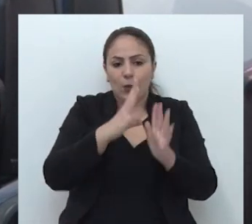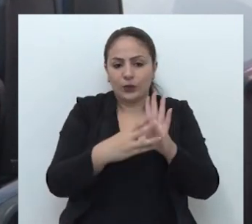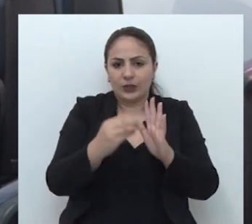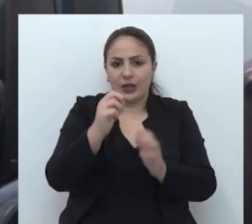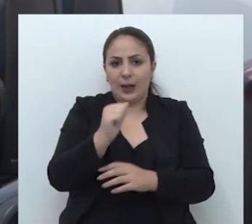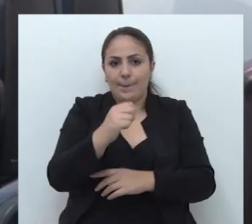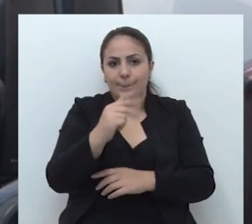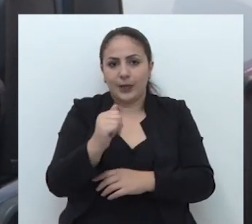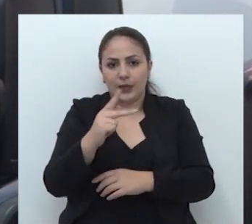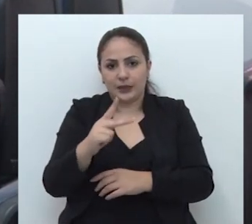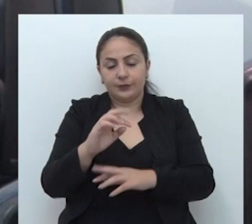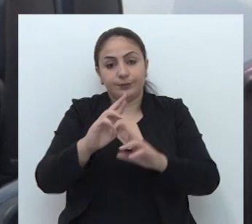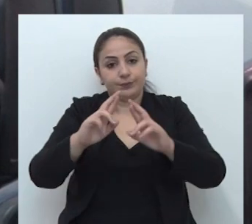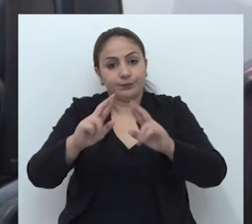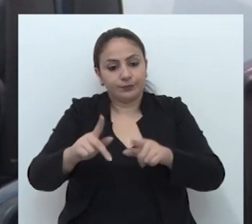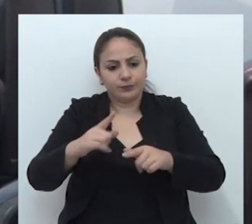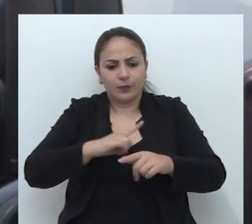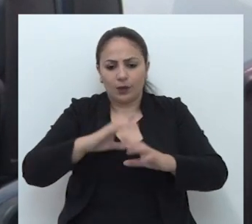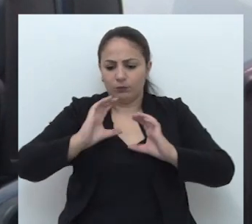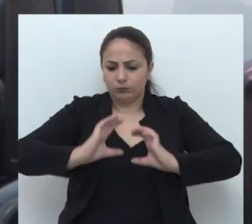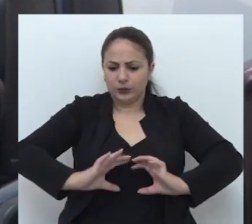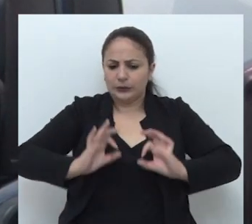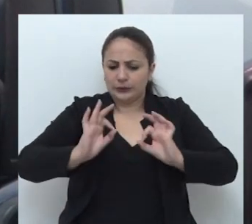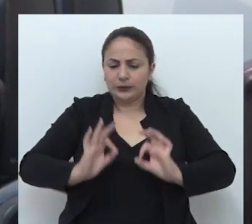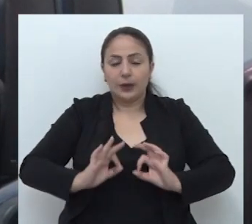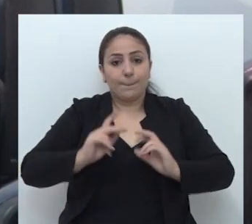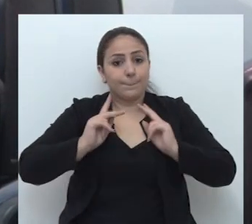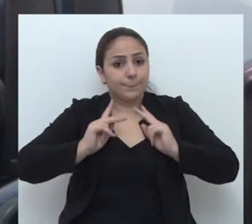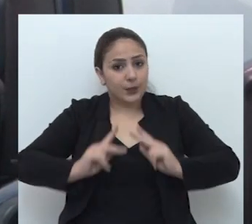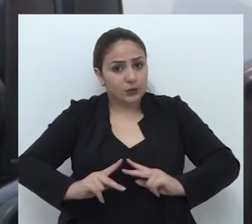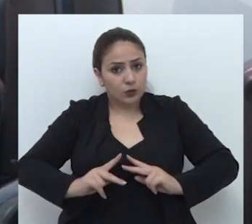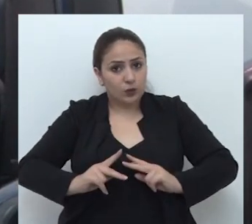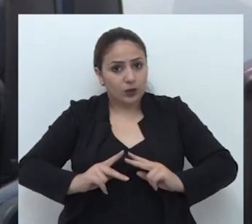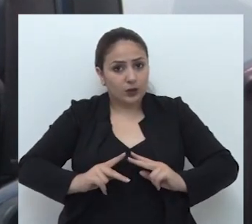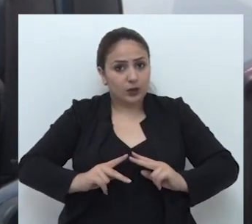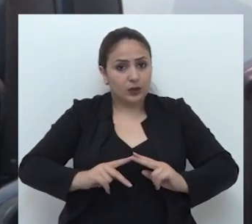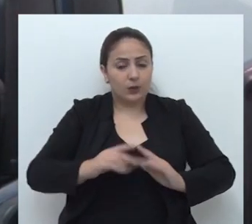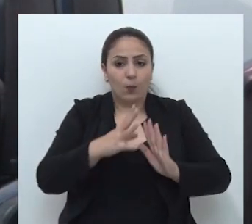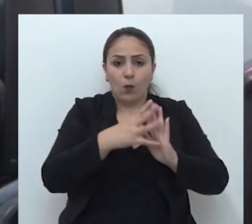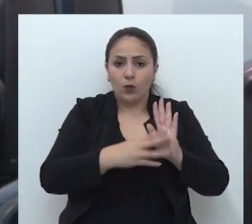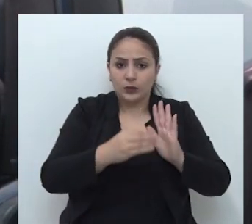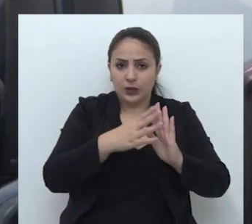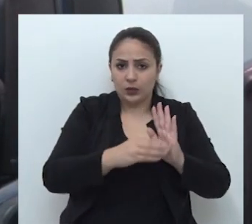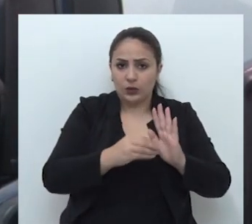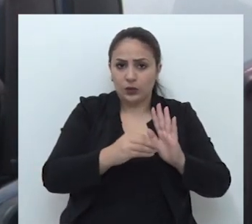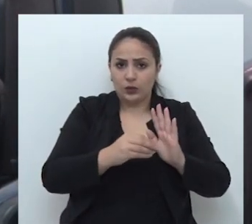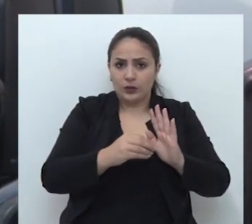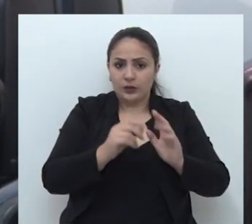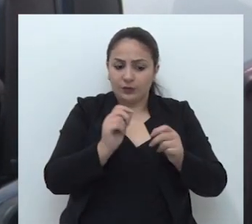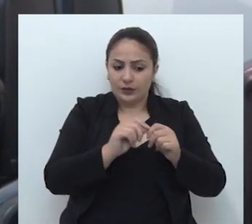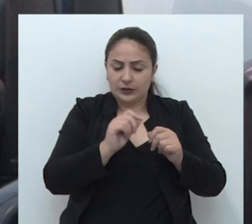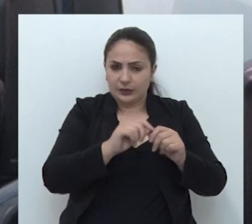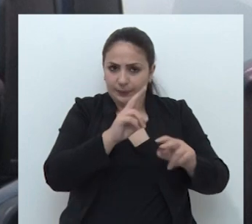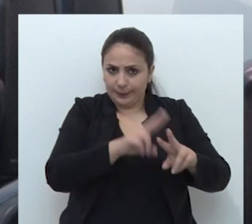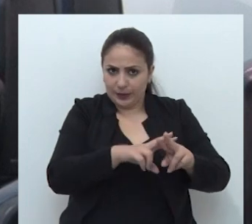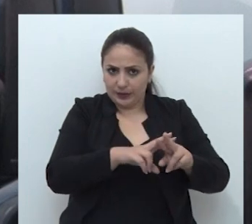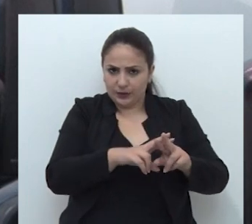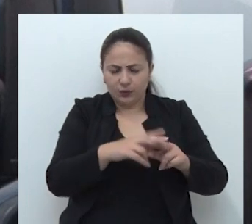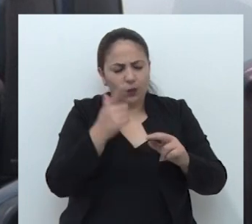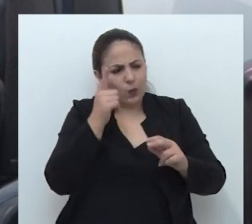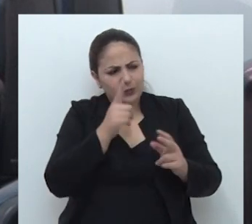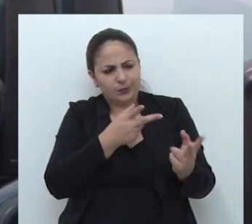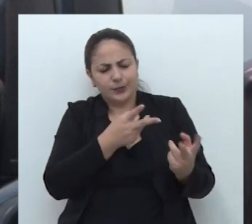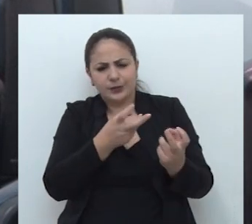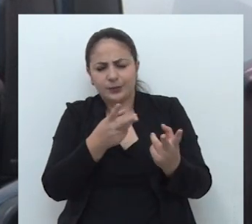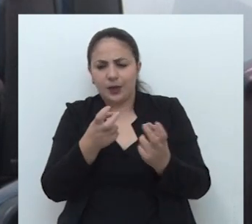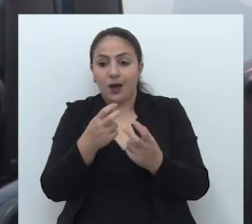totalmente diferente, ele tem uma autodisciplina, ele faz com que aquela pessoa que acaba entrando nesse modelo de cumprimento de pena, ele mesmo começa a